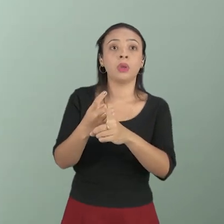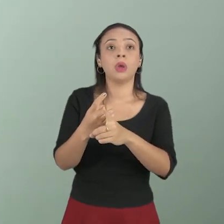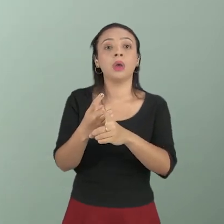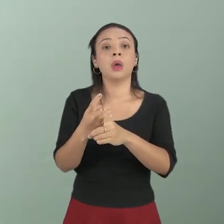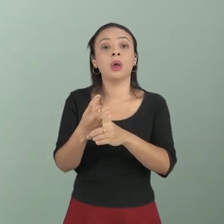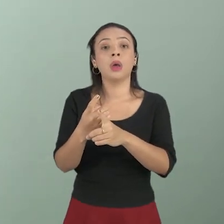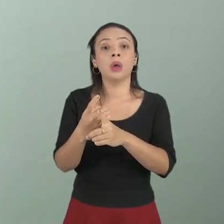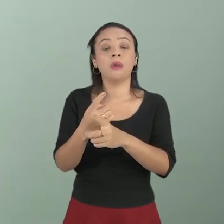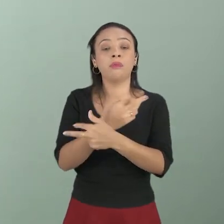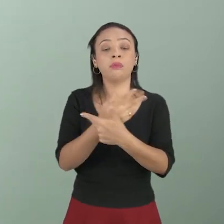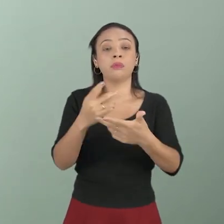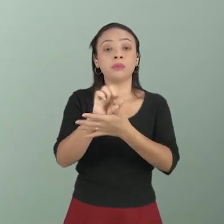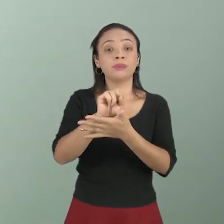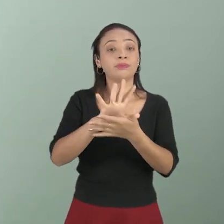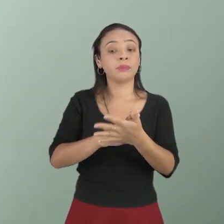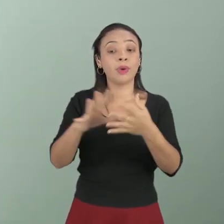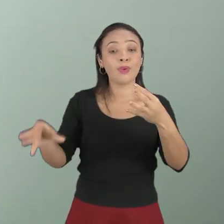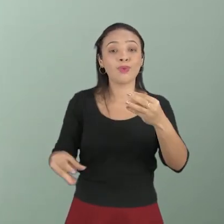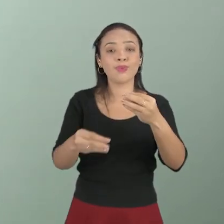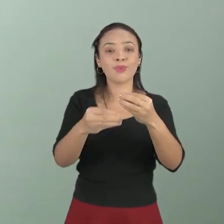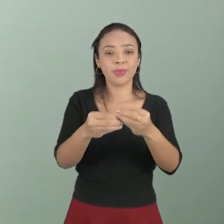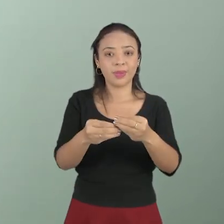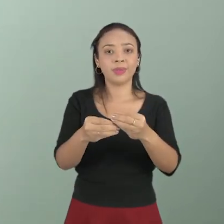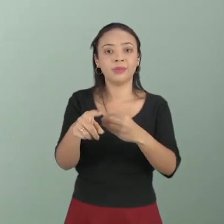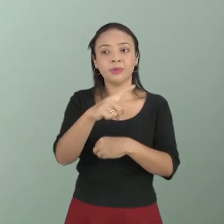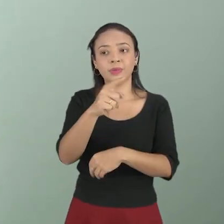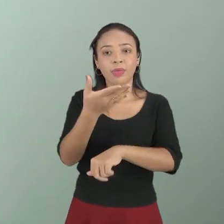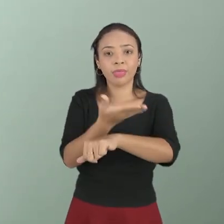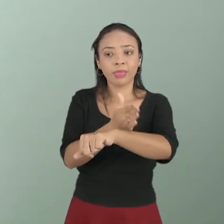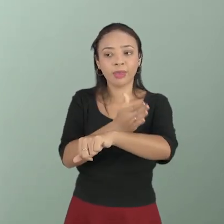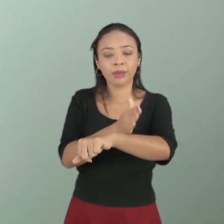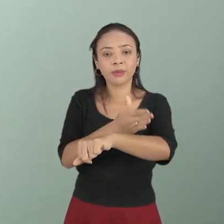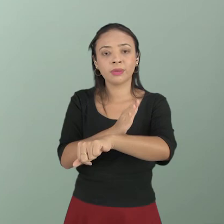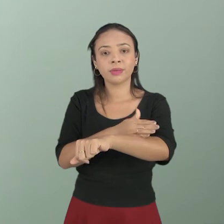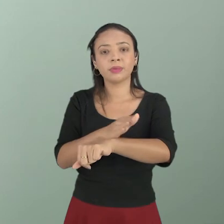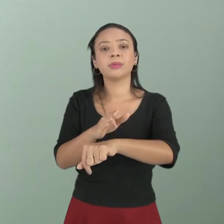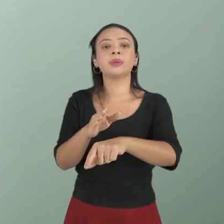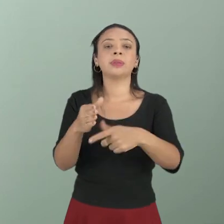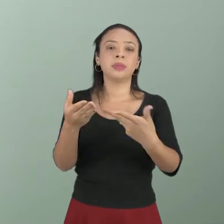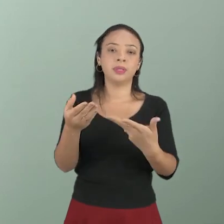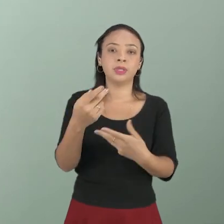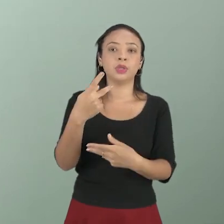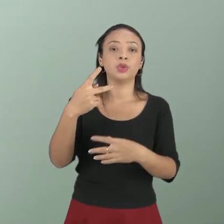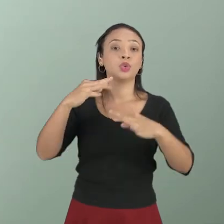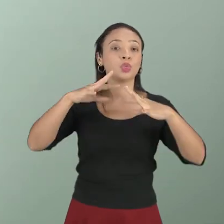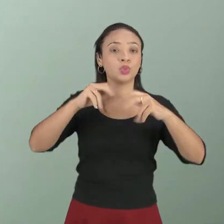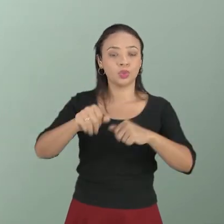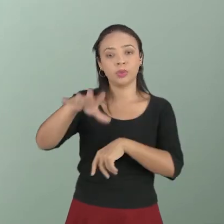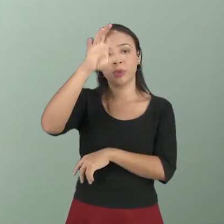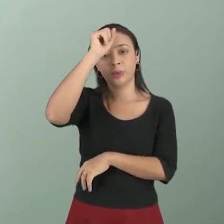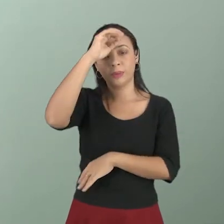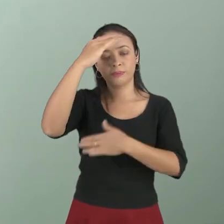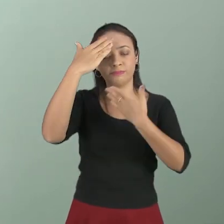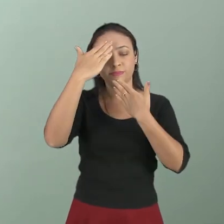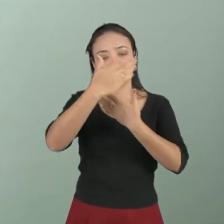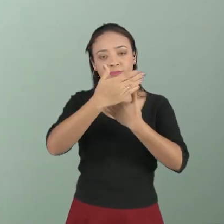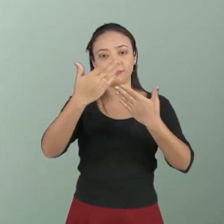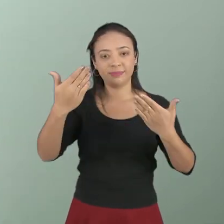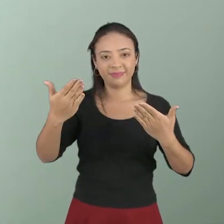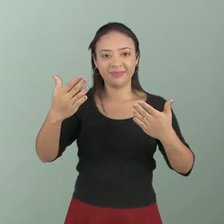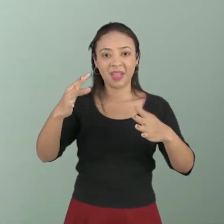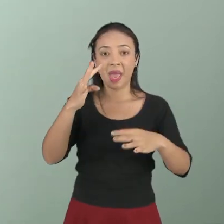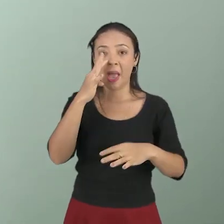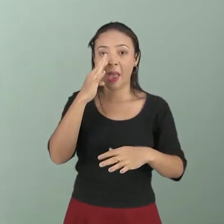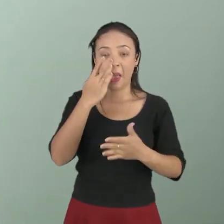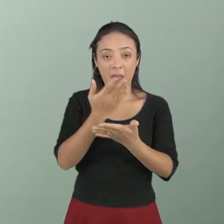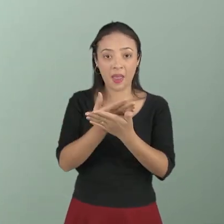Eduque algumas atividades complementares para você estar praticando, exercitando o seu conhecimento. Obrigada a todos que